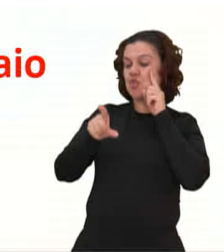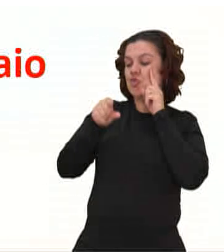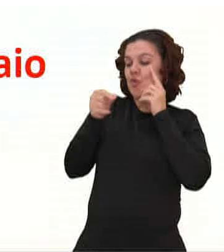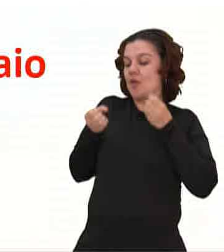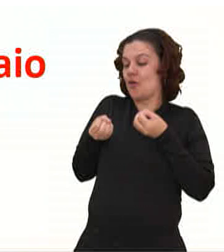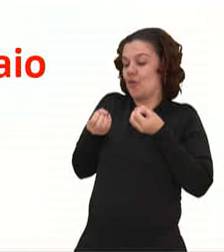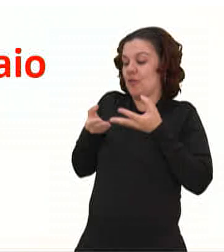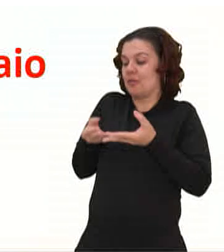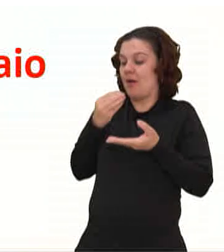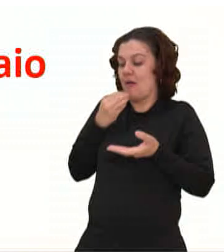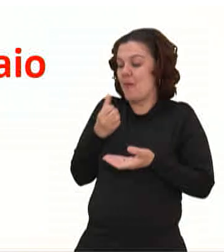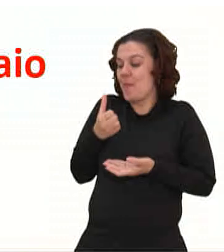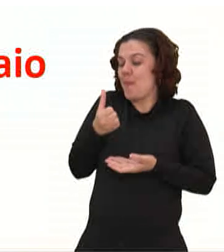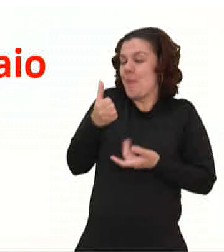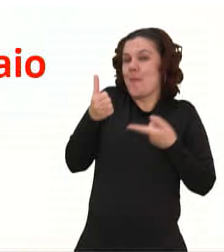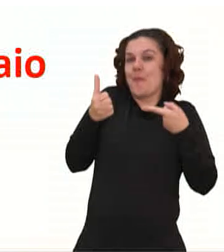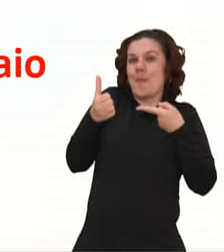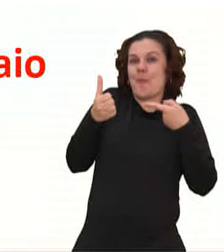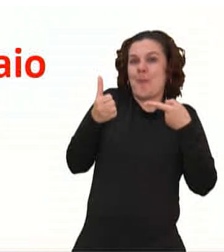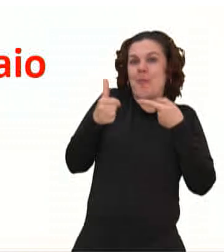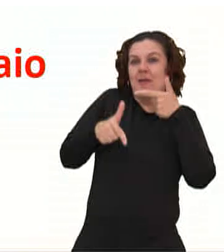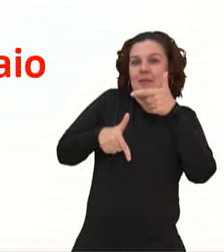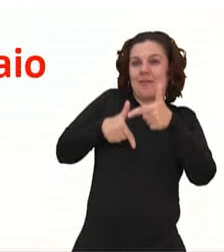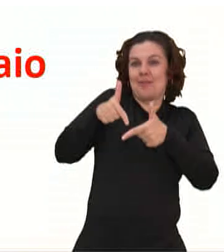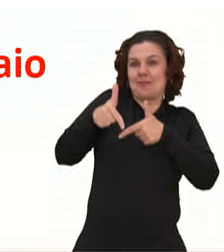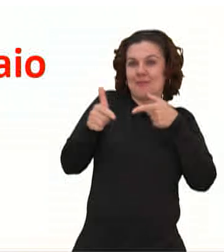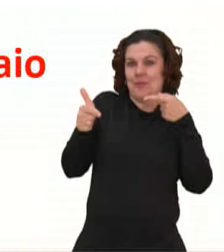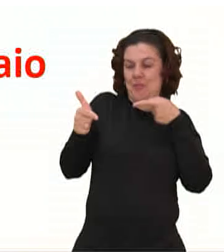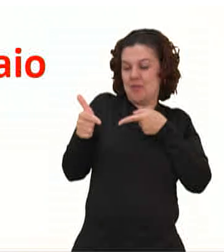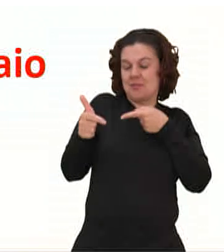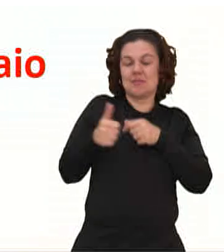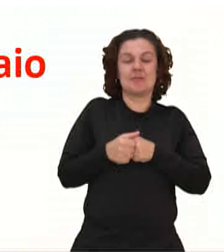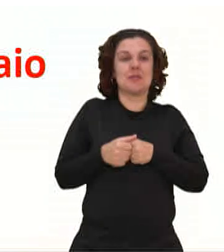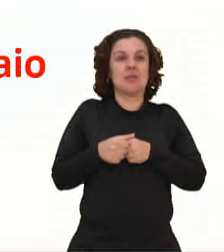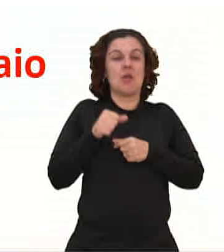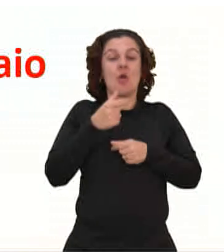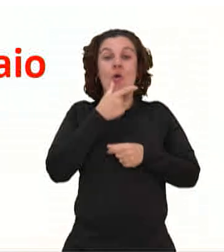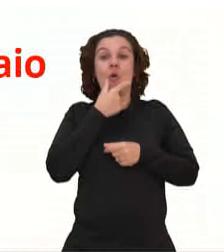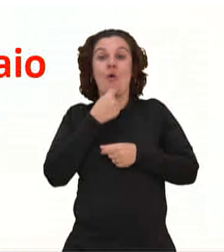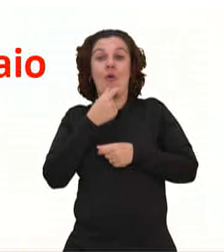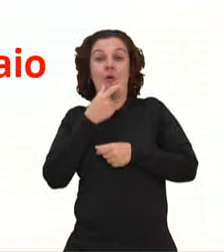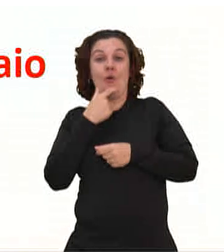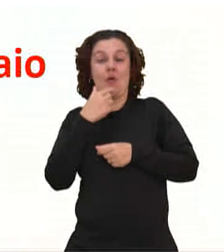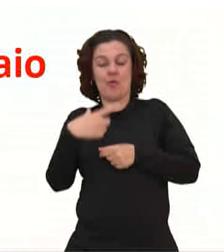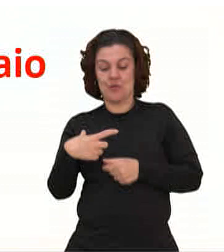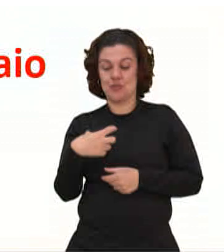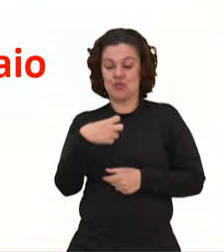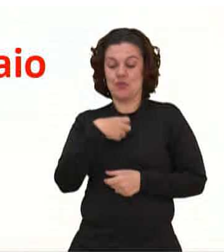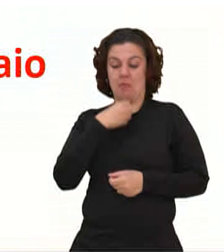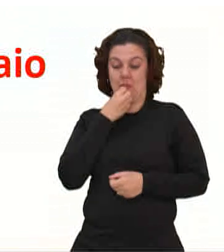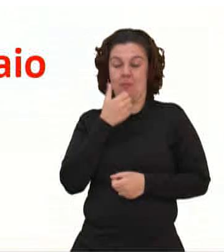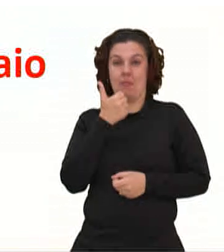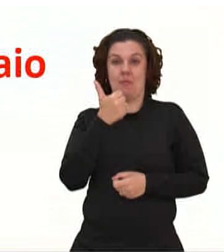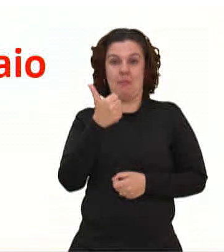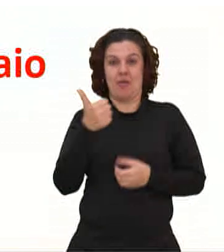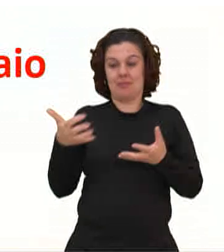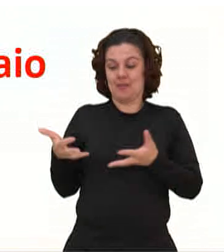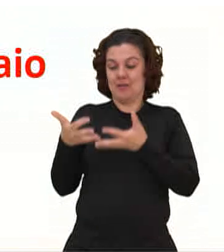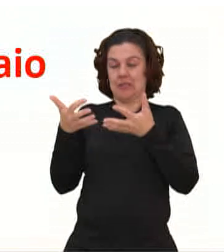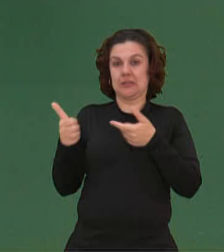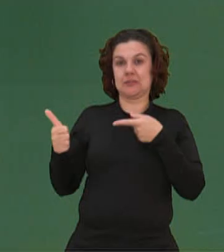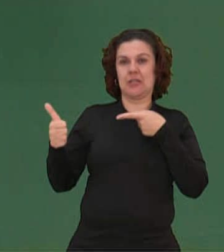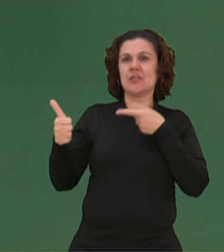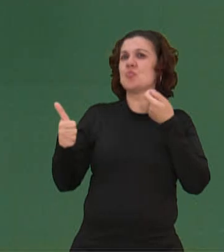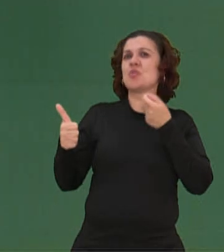dar aquele benefício trabalhista. Ele decidiu e te dar um benefício, não